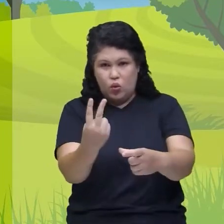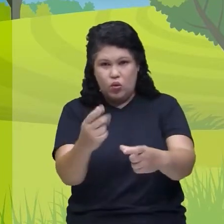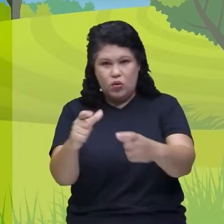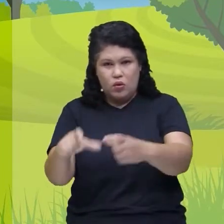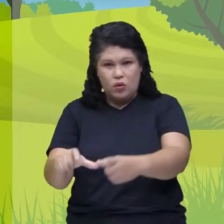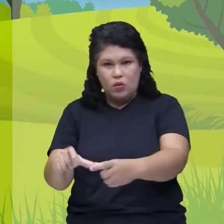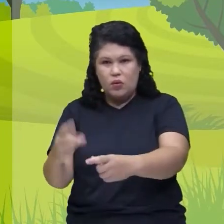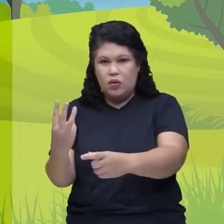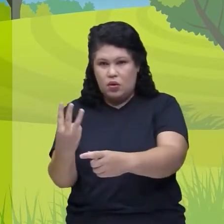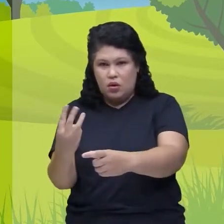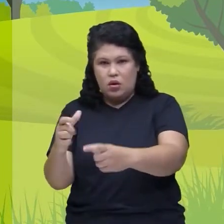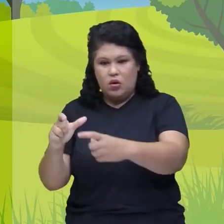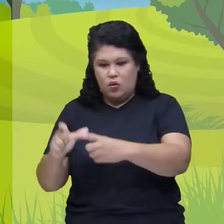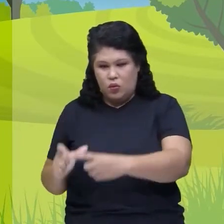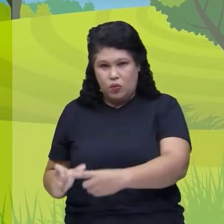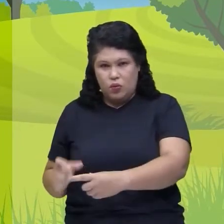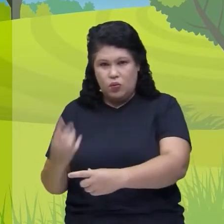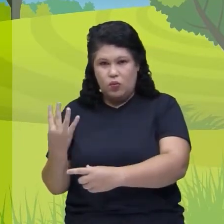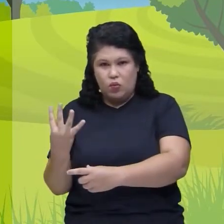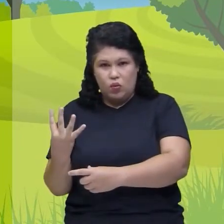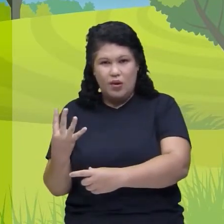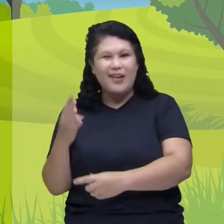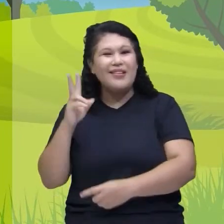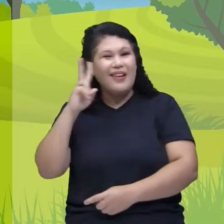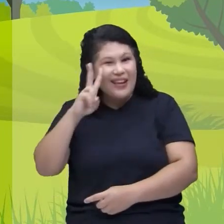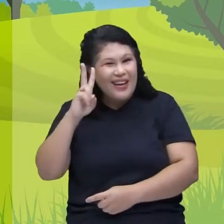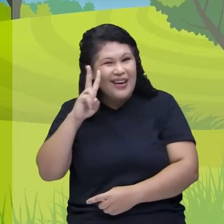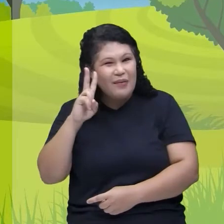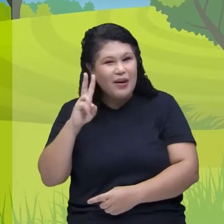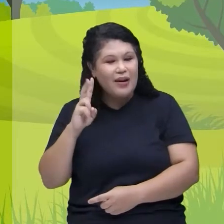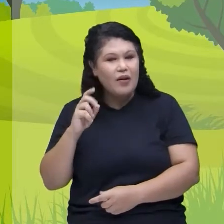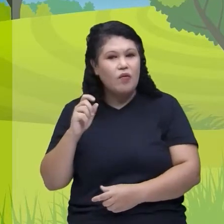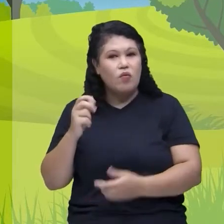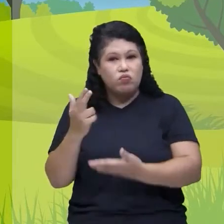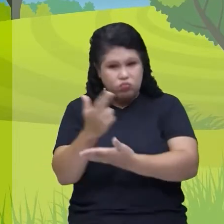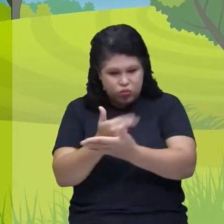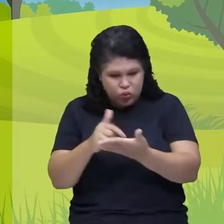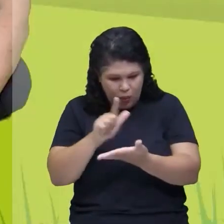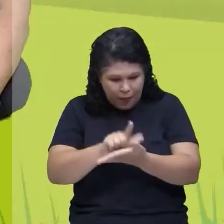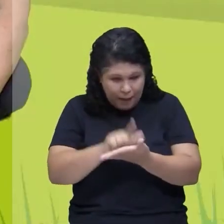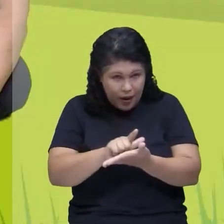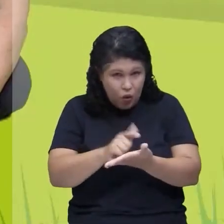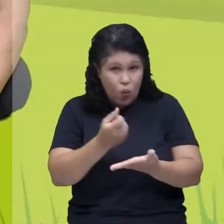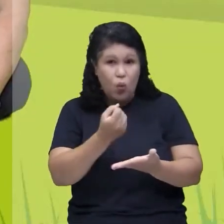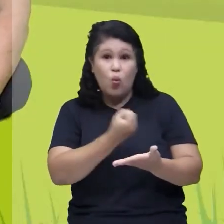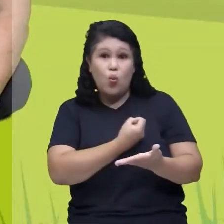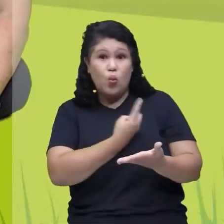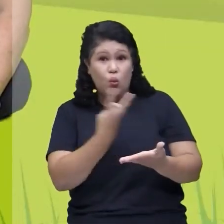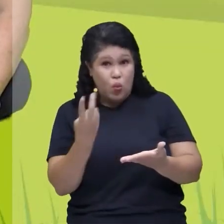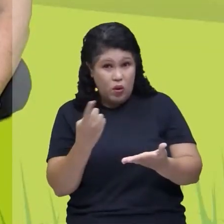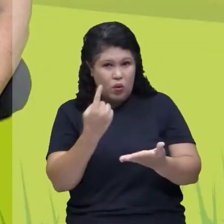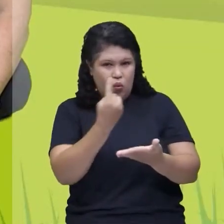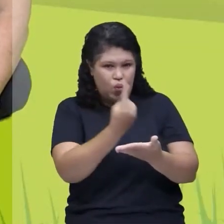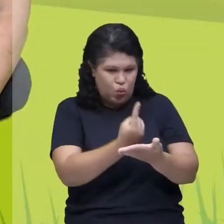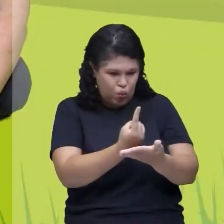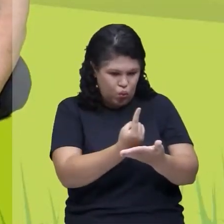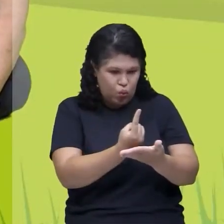número 3, estação número 4. Vamos escrever os números. Vamos lá. Fizemos a estação número